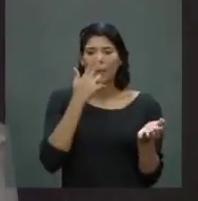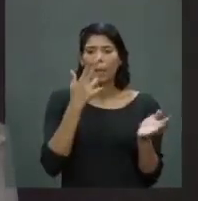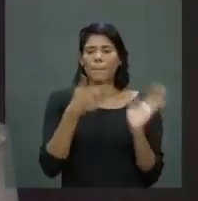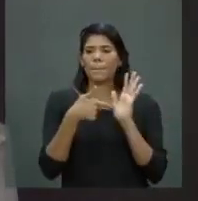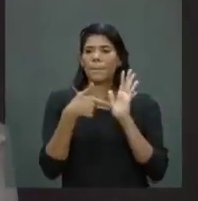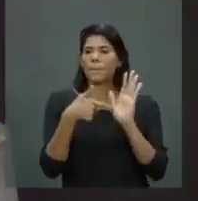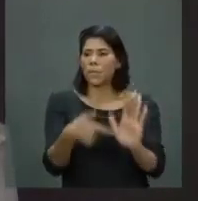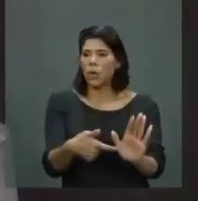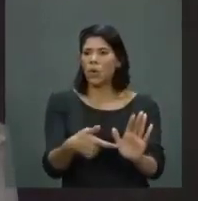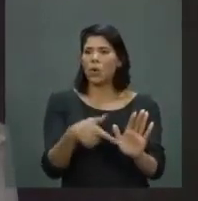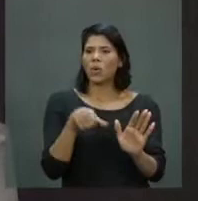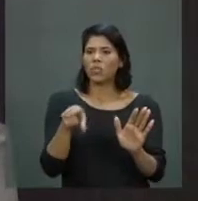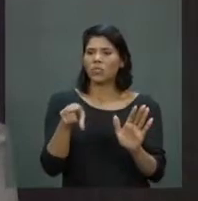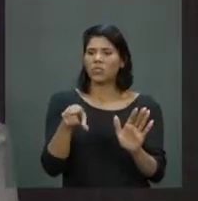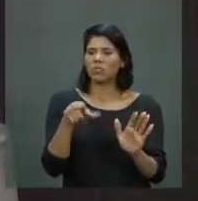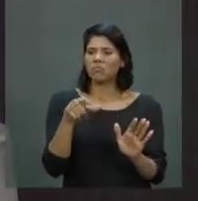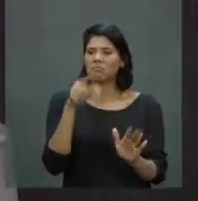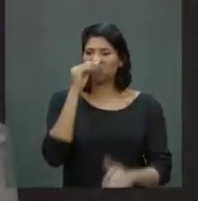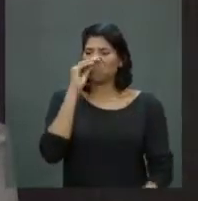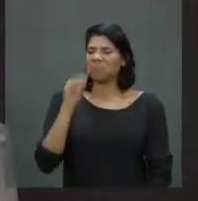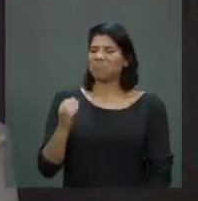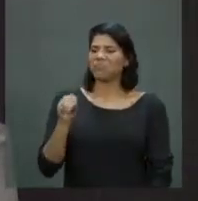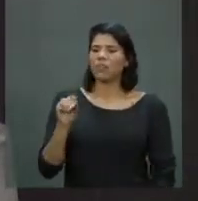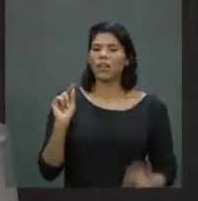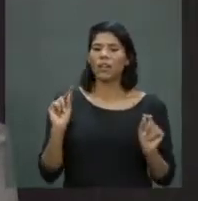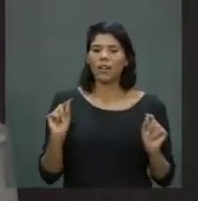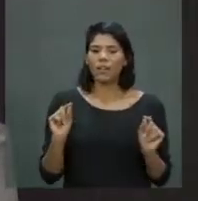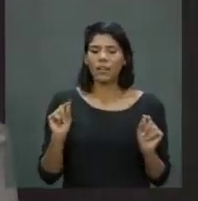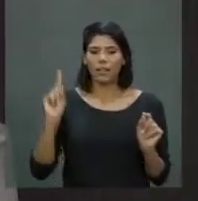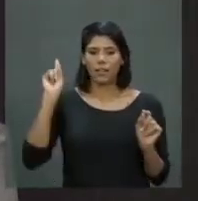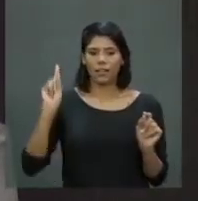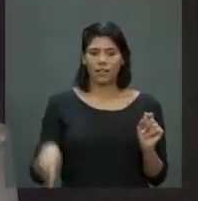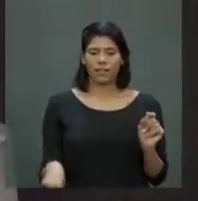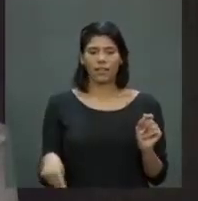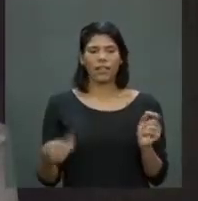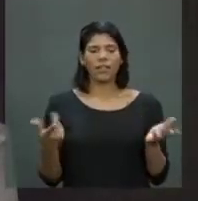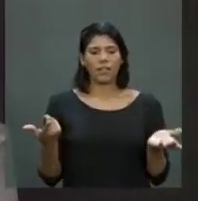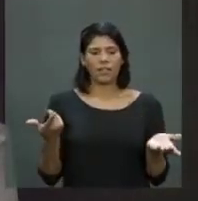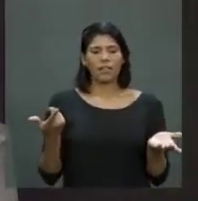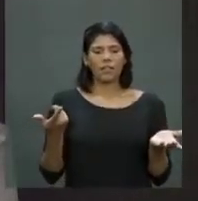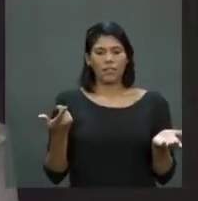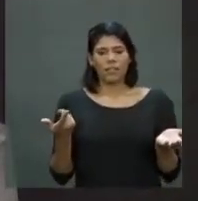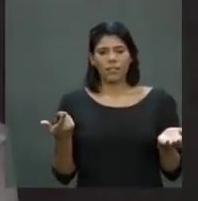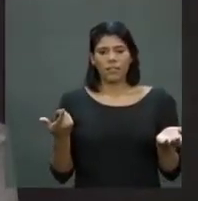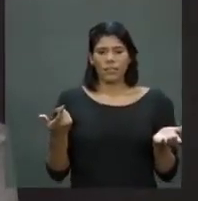absoluta indiferença diante de um dos mais trágicos